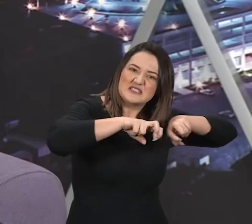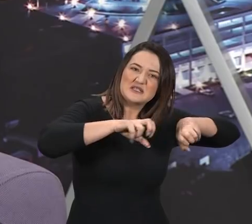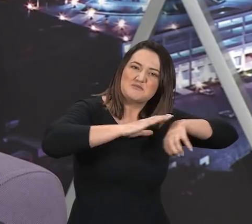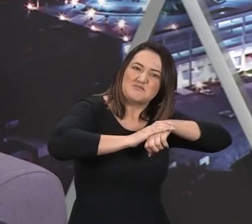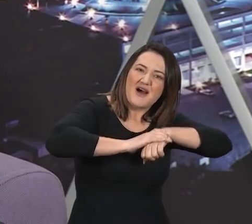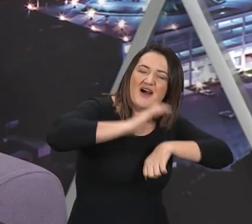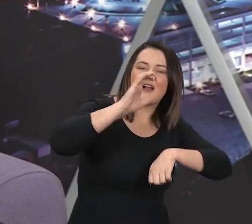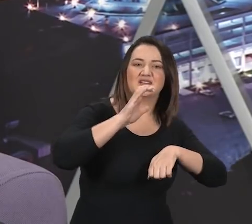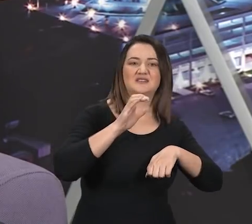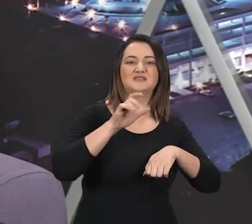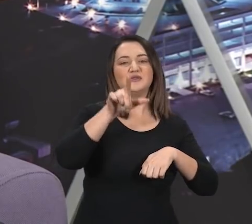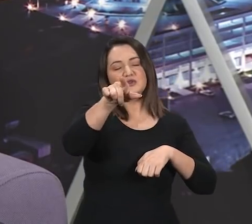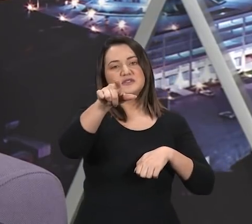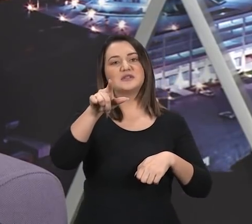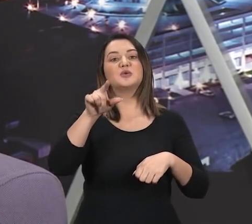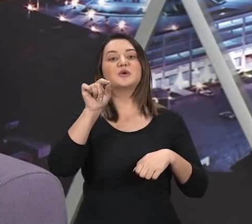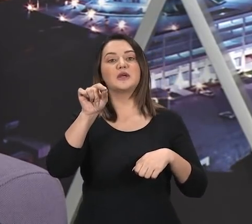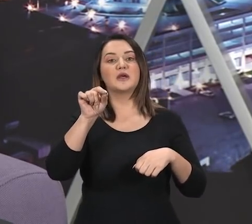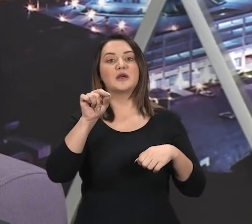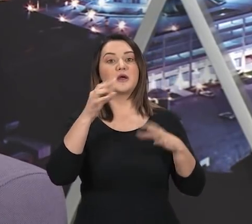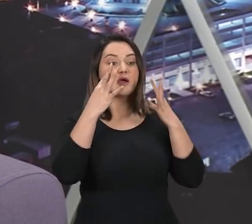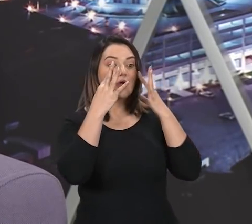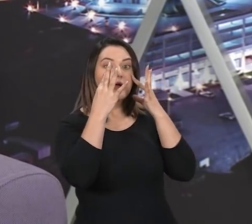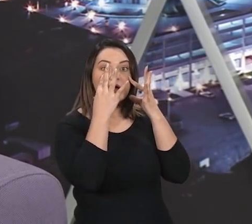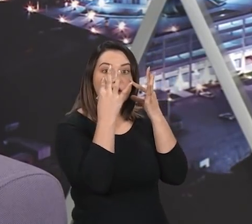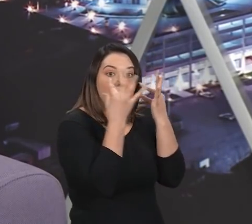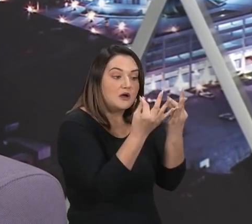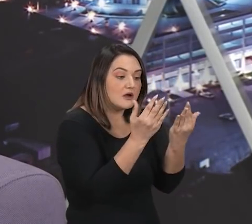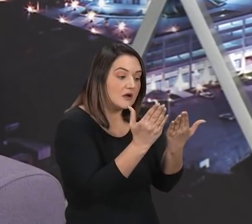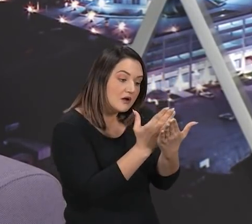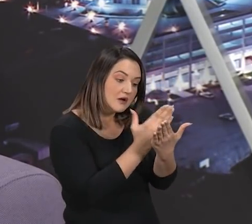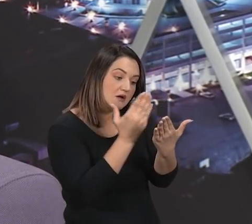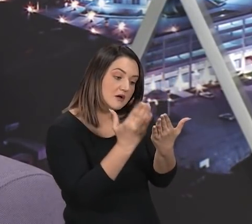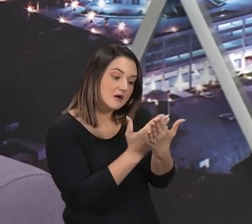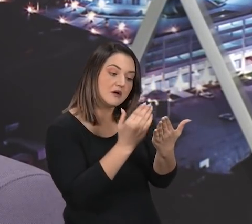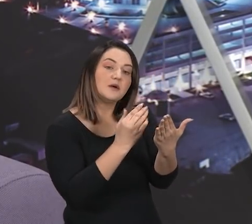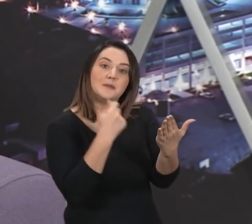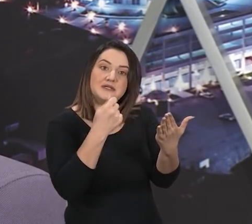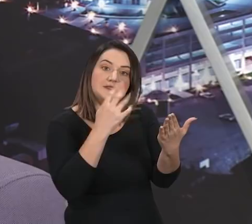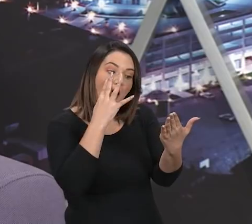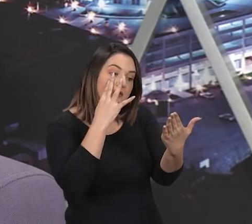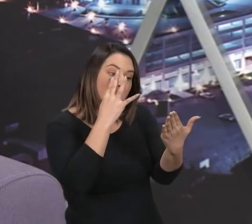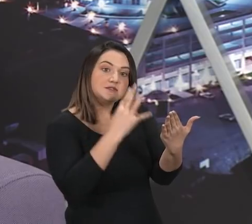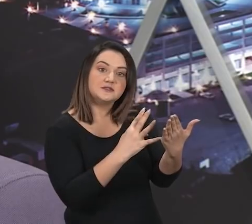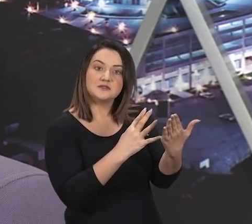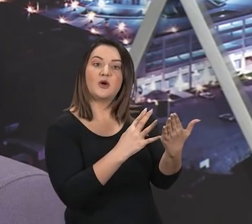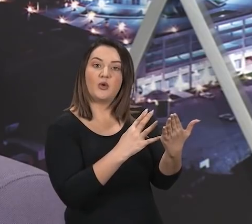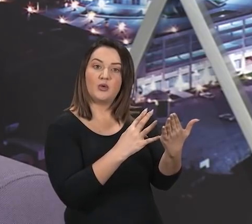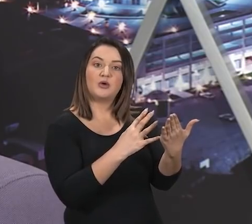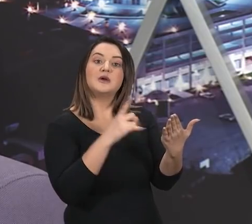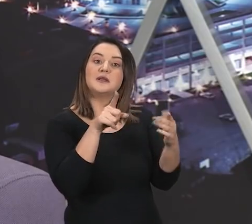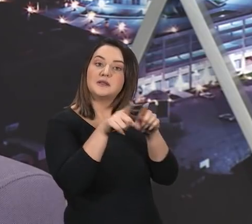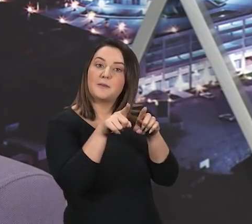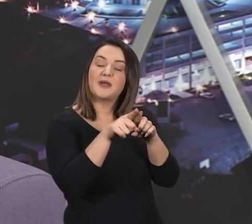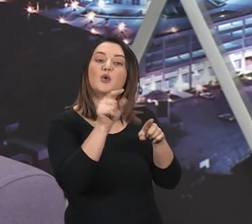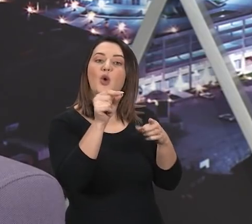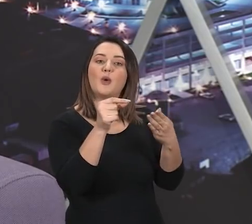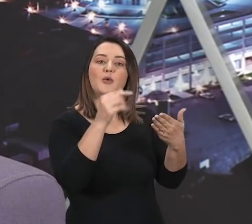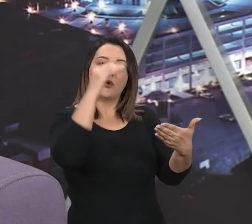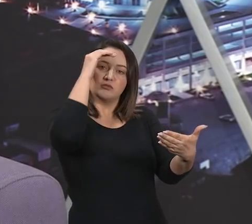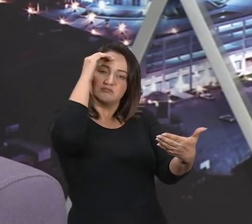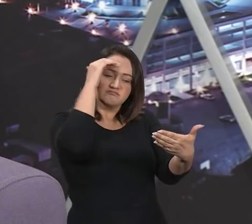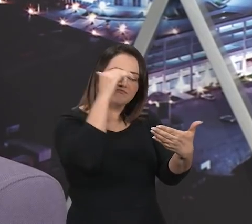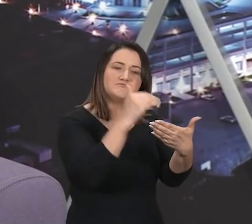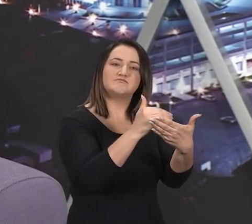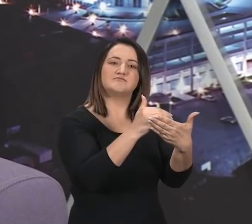se aprofundar na Bíblia. É importante que você ouça a mensagem da Bíblia. E é importante que